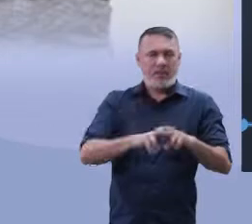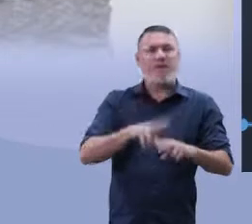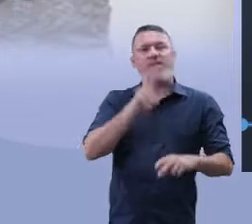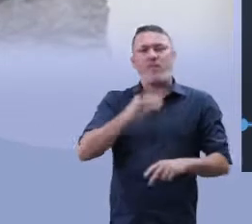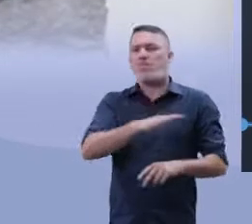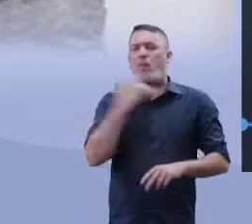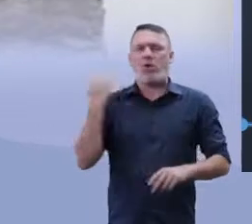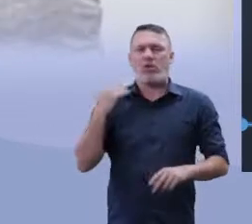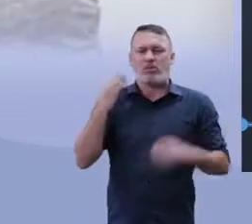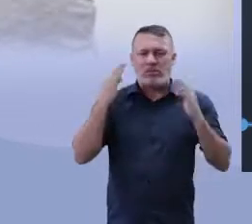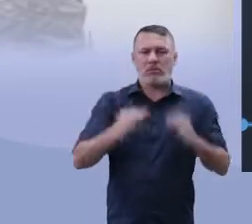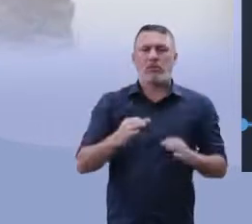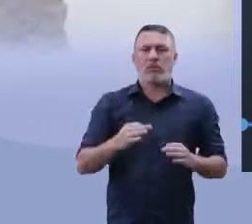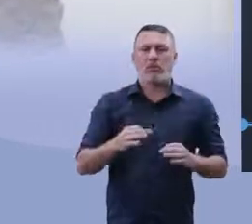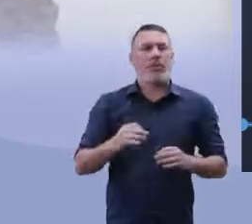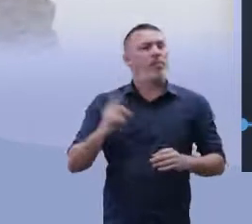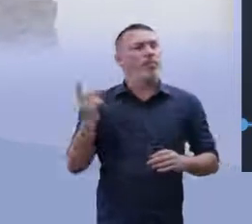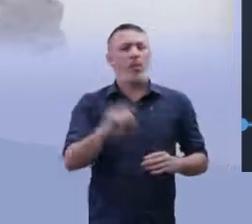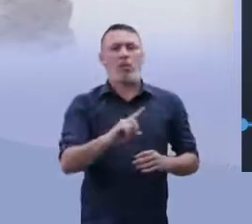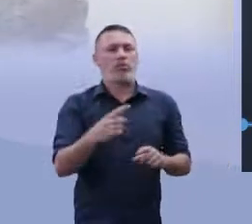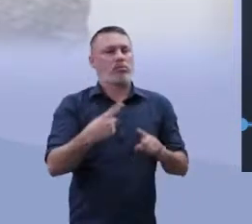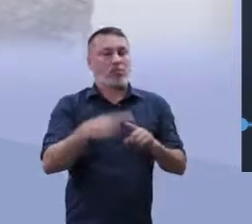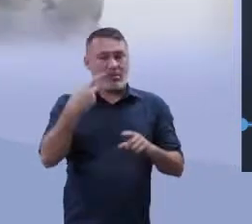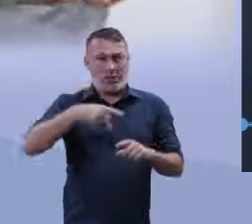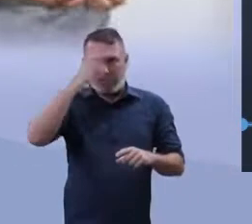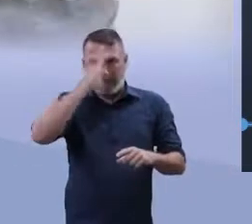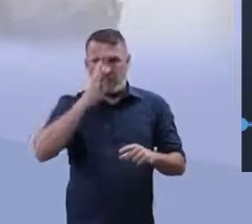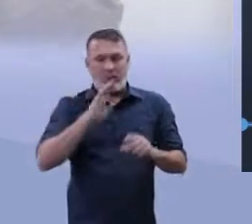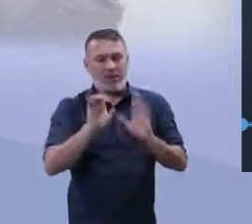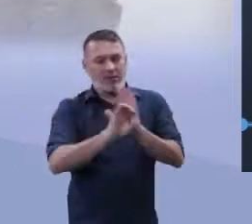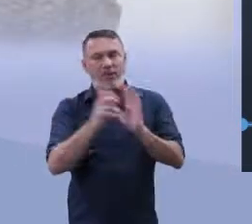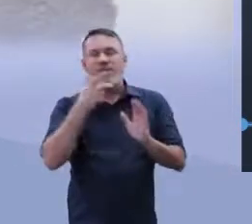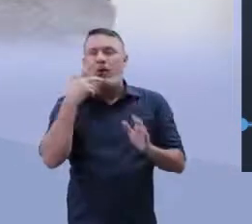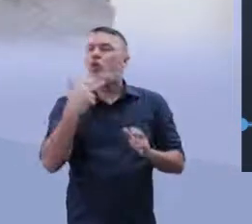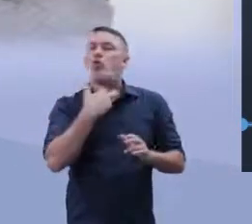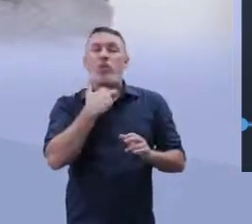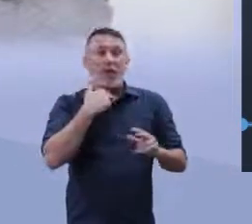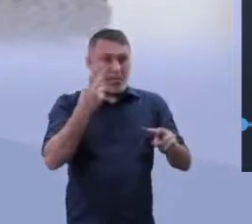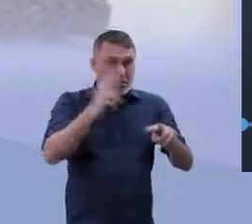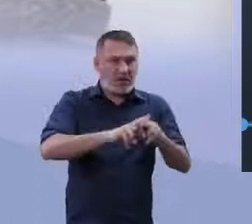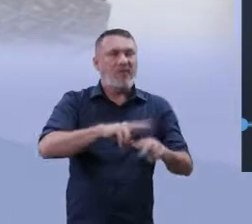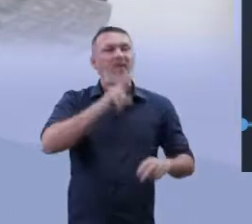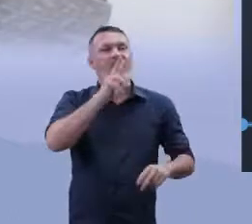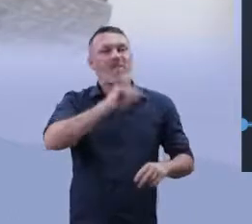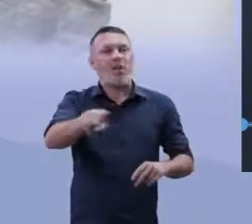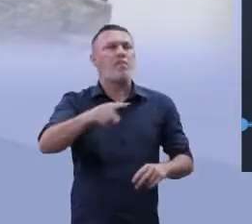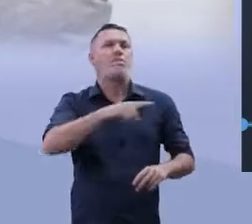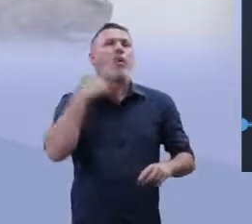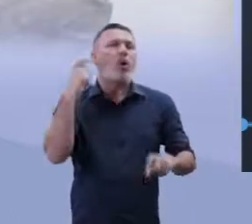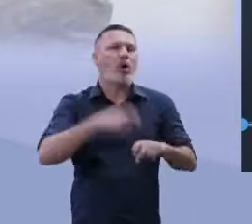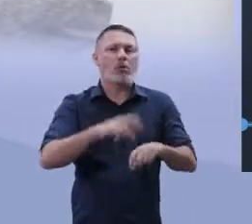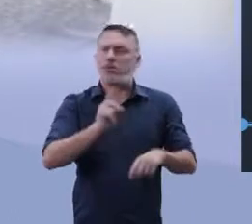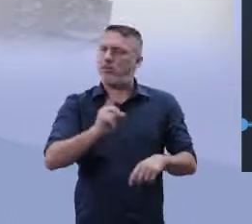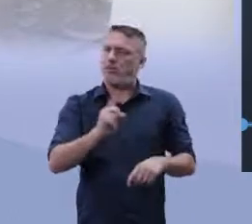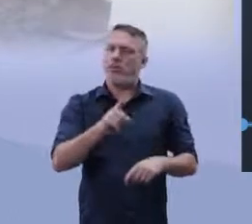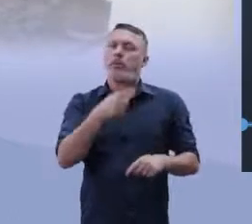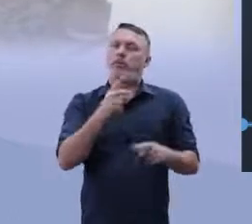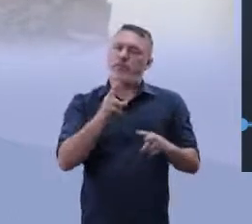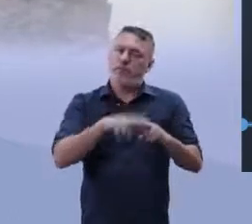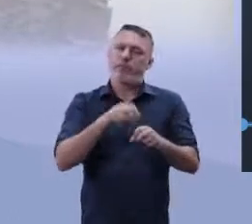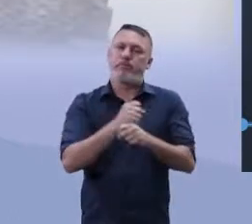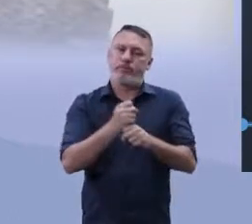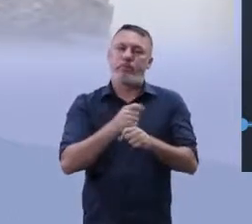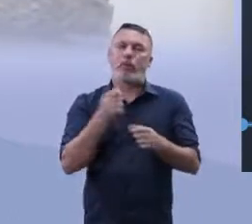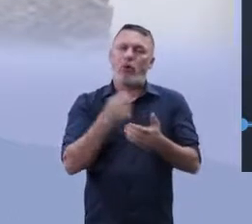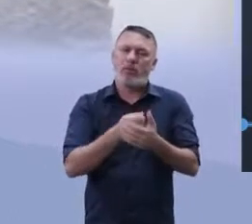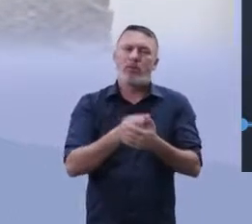é não, porque os nossos estatutos, nenhum desses trabalha sobre isso aí. Ainda não. Então, você não precisa